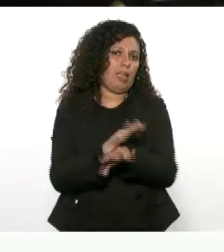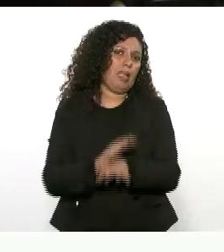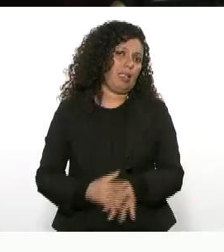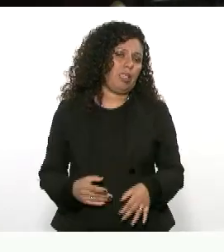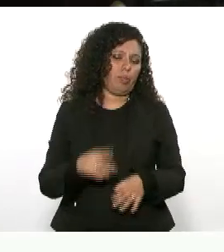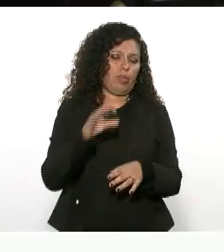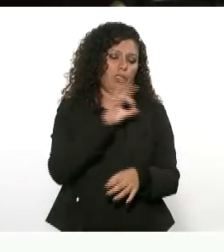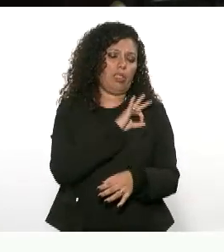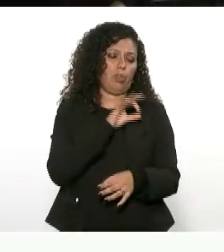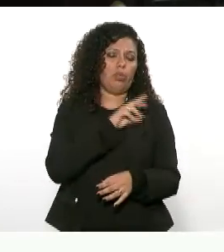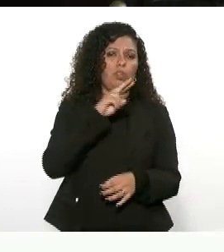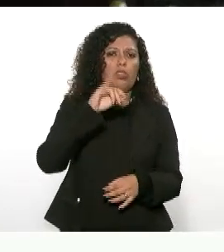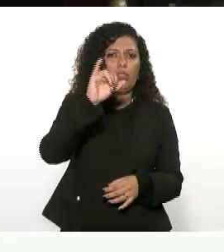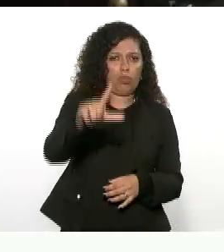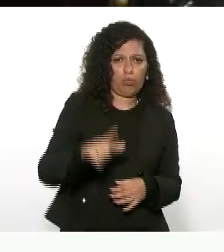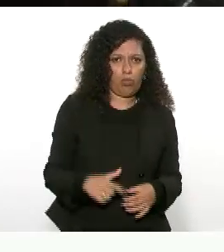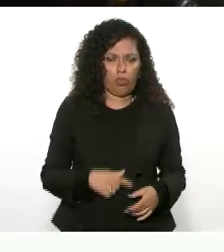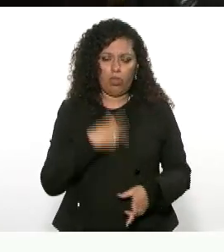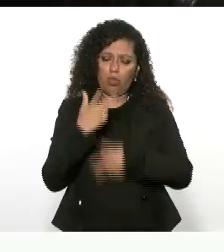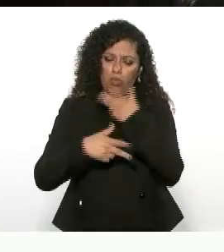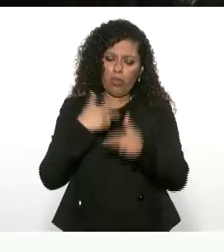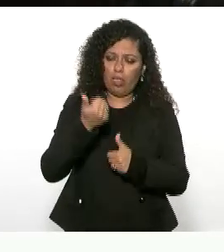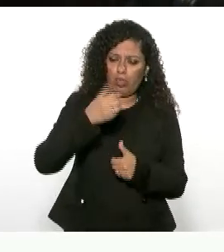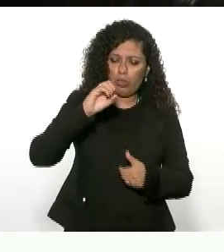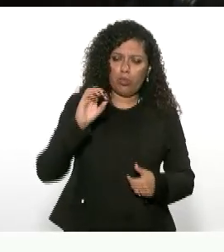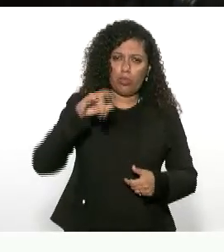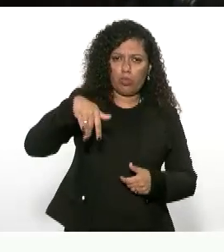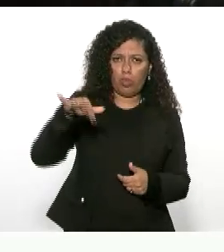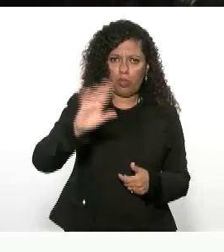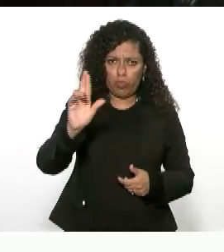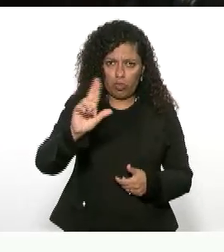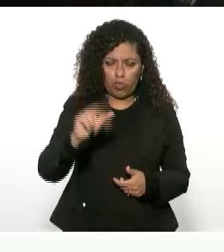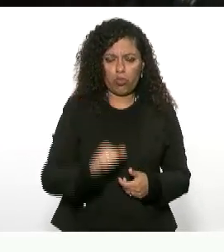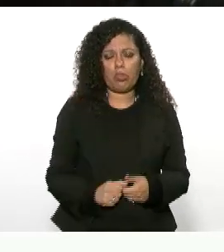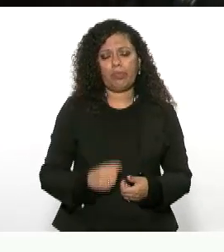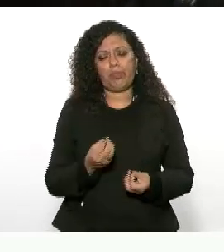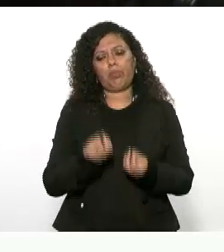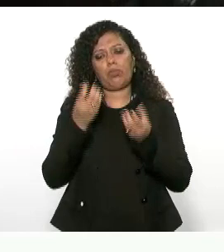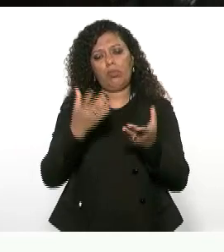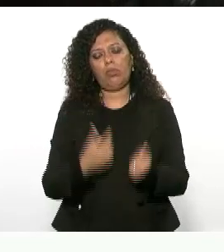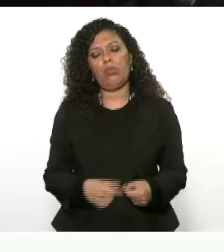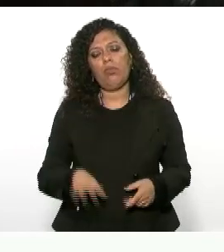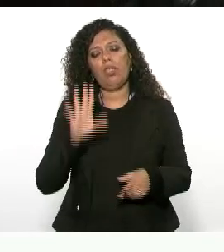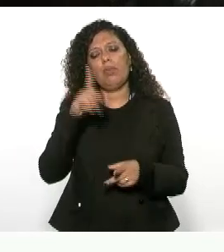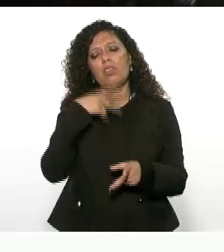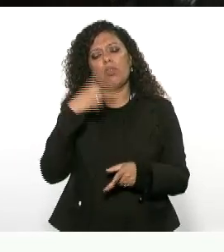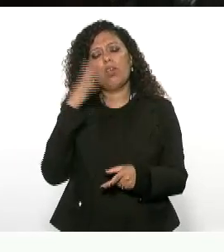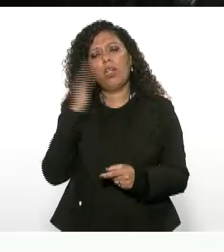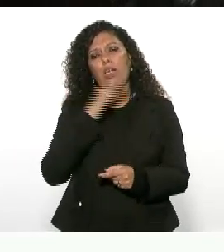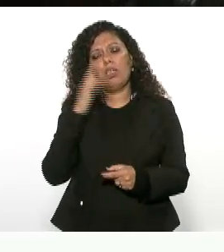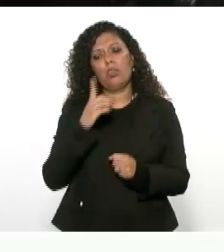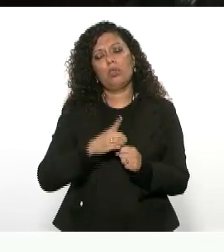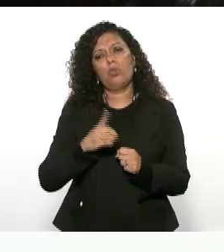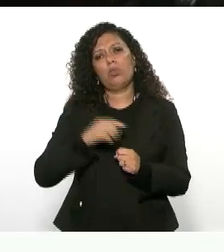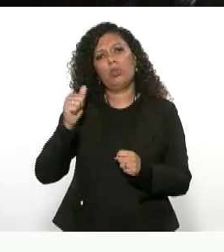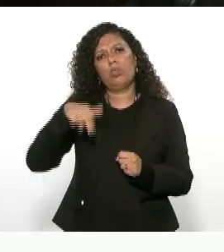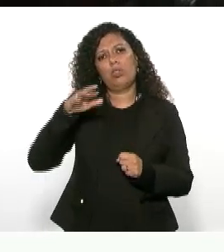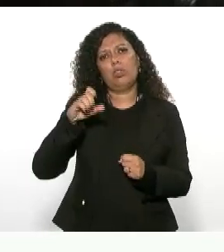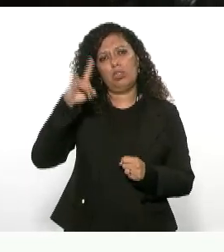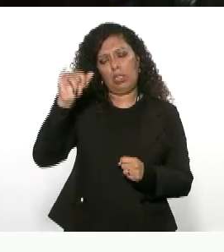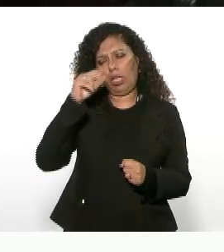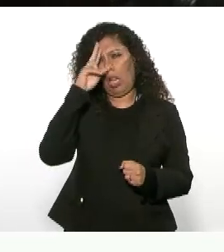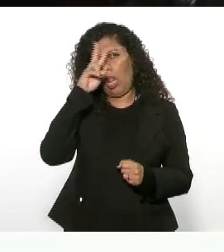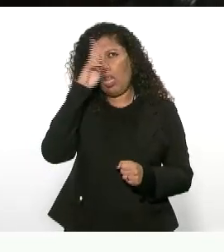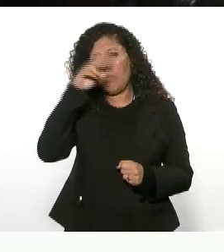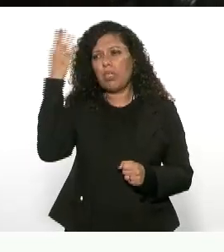doação dos 10 milhões para poder cumprir a ordem judicial. Só fazer uma observação, doutora Andréia, eu me lembro de uma